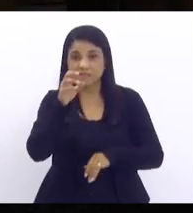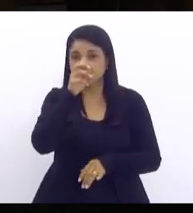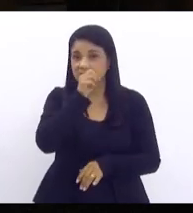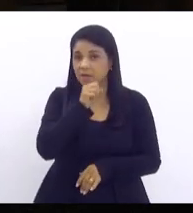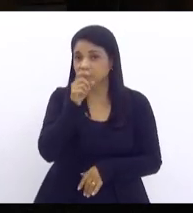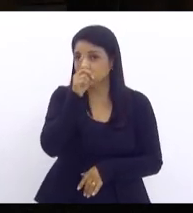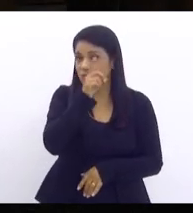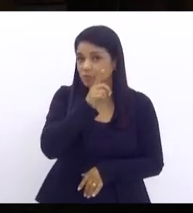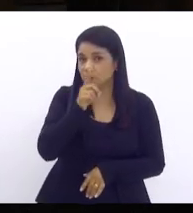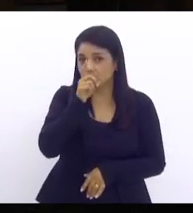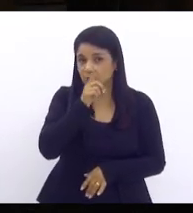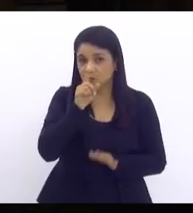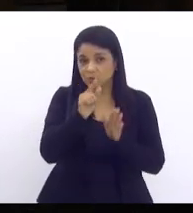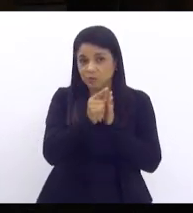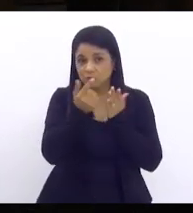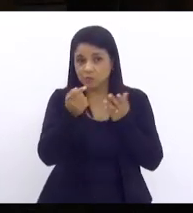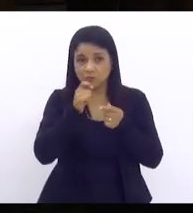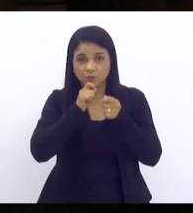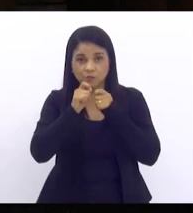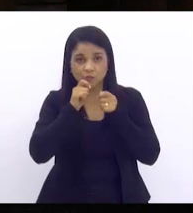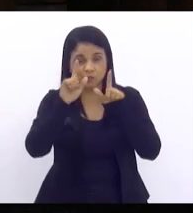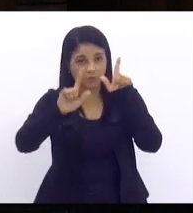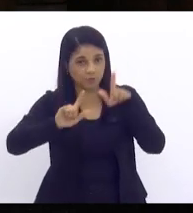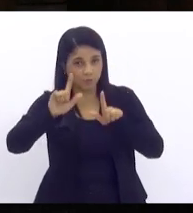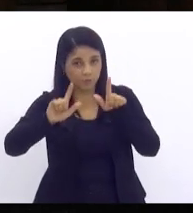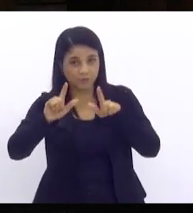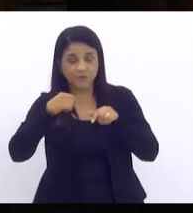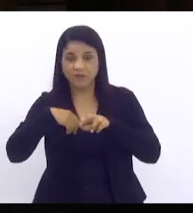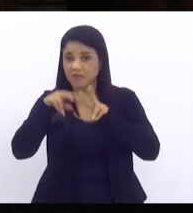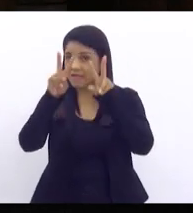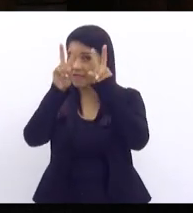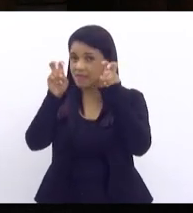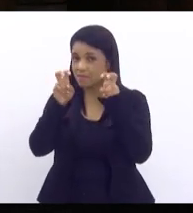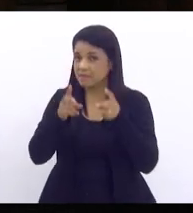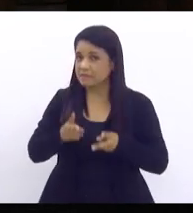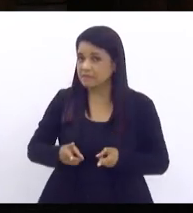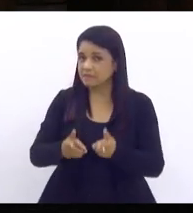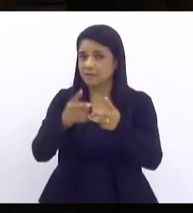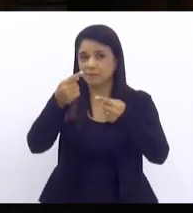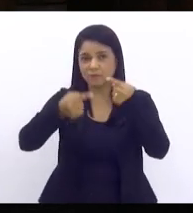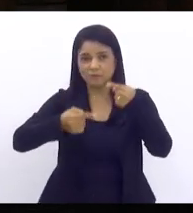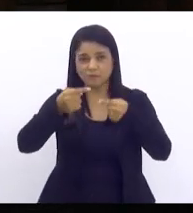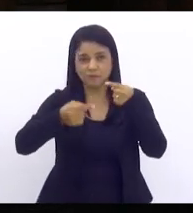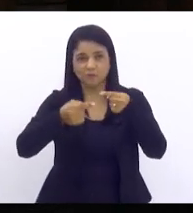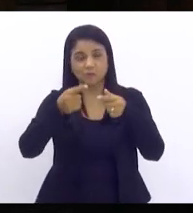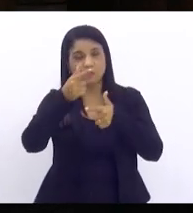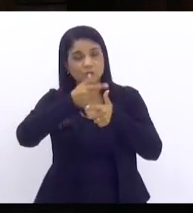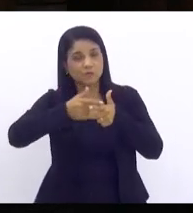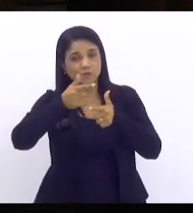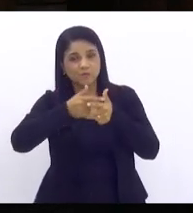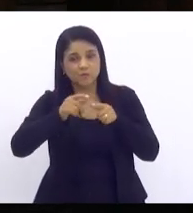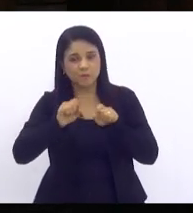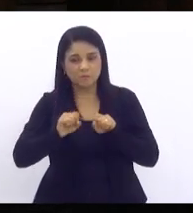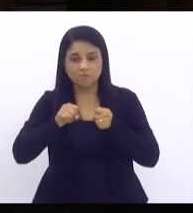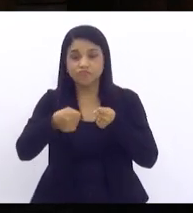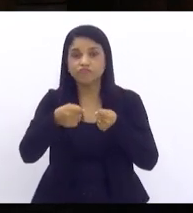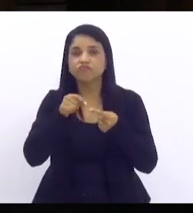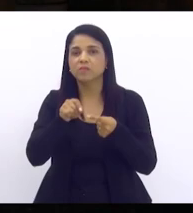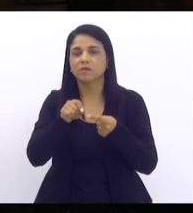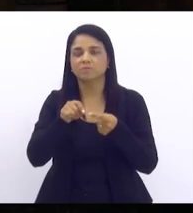do final de semana. Como sempre, um dos temas que eu falo muito e o maior problema que nós enfrentamos aqui é a segurança